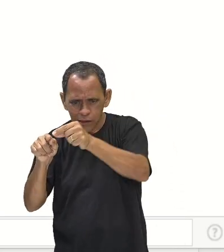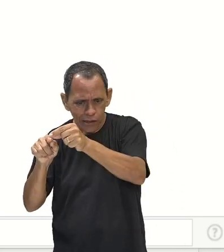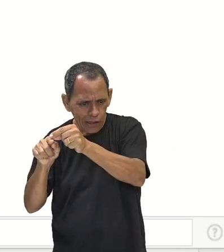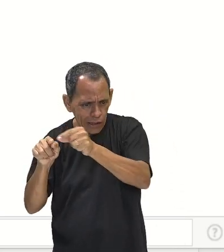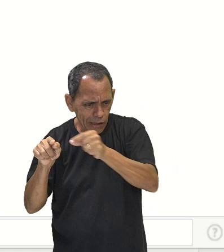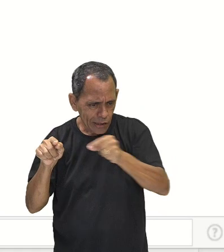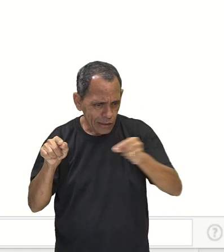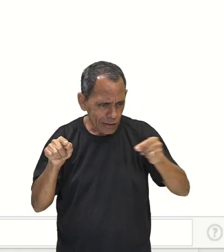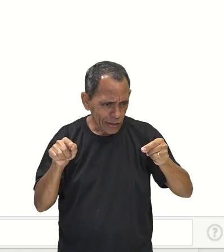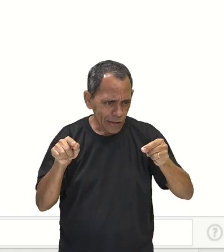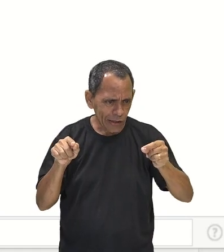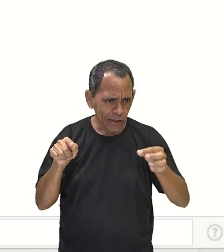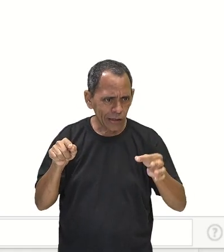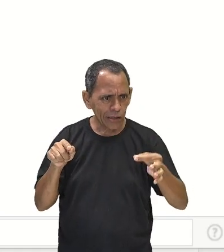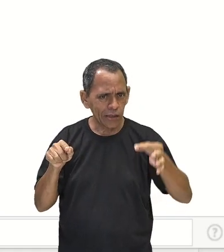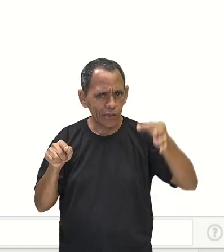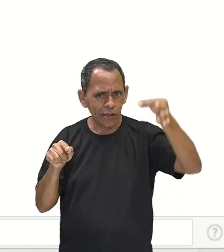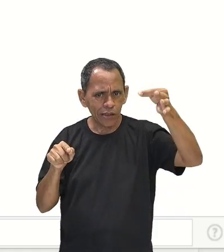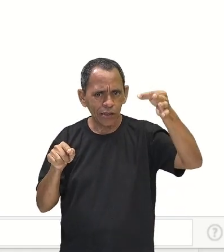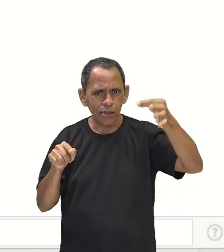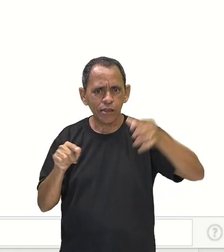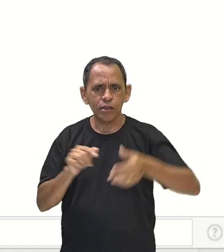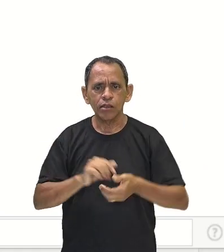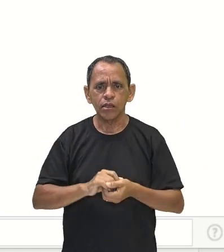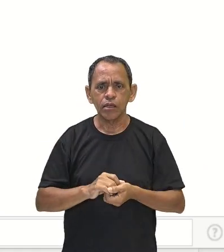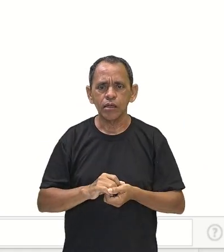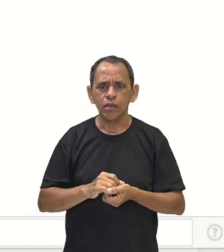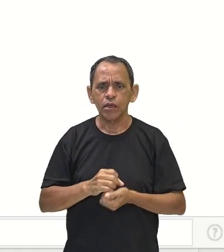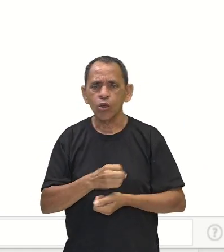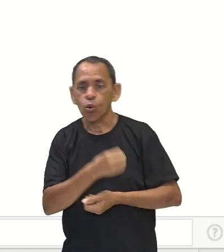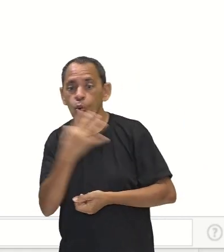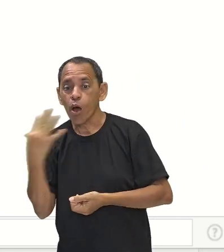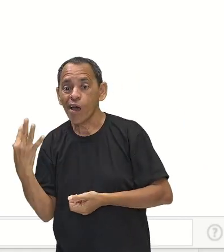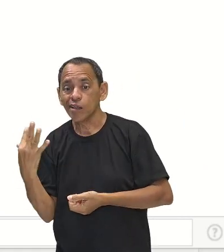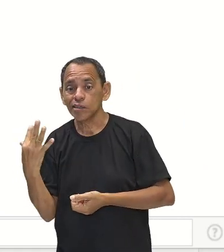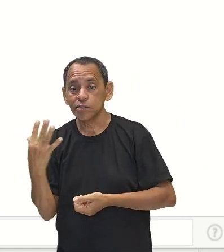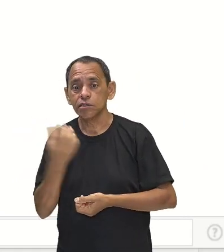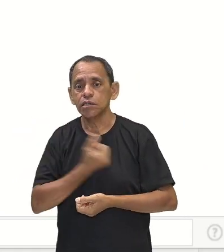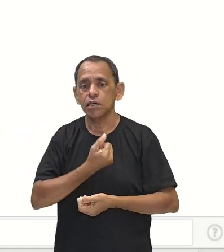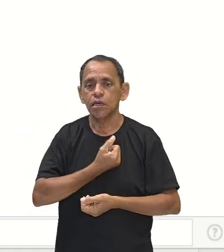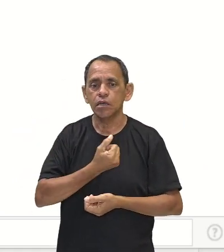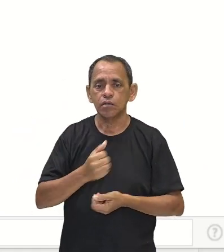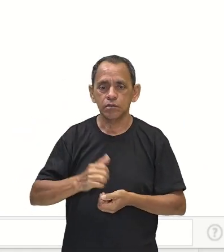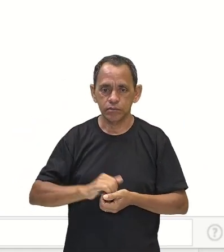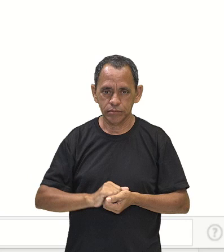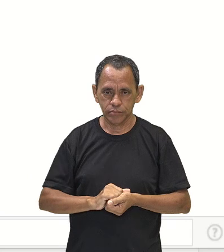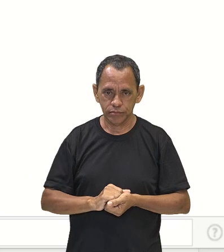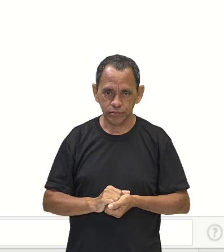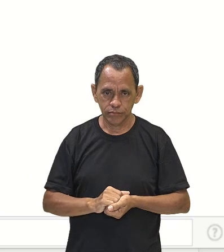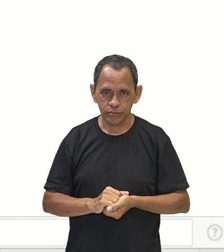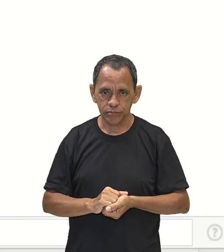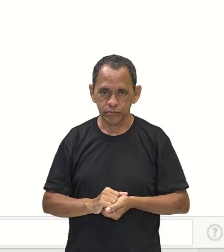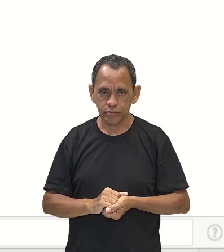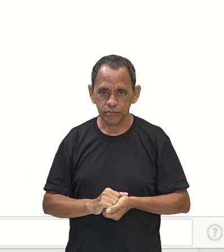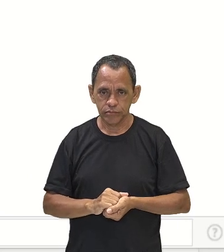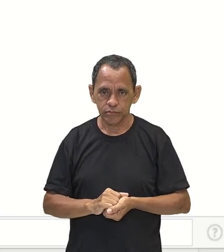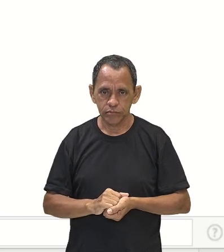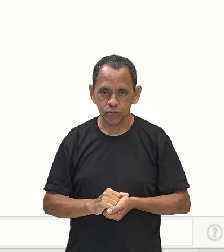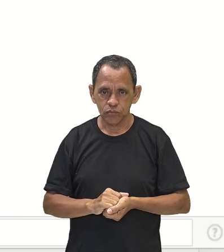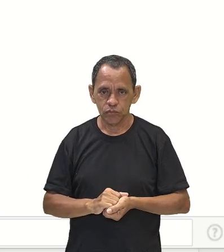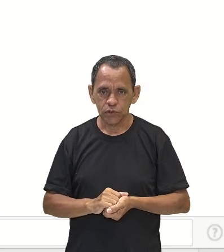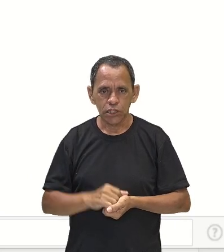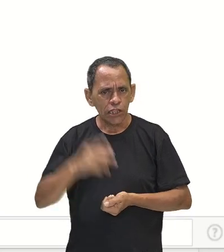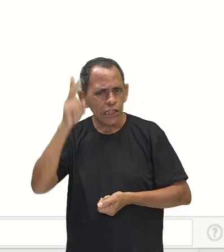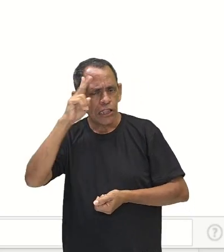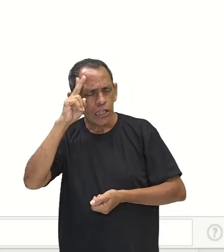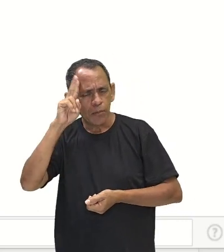2, 3. Lembrando que o vértice, né, é a interseção entre,